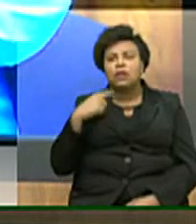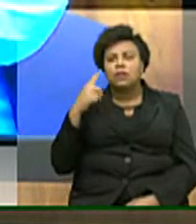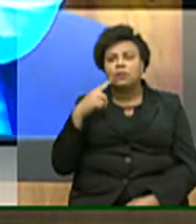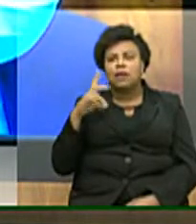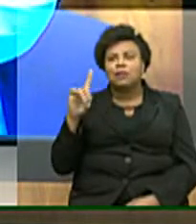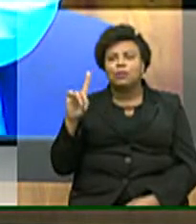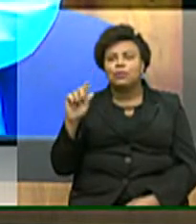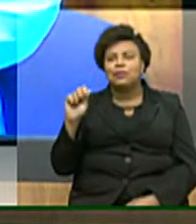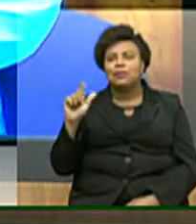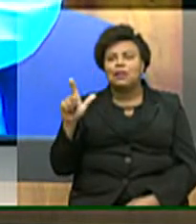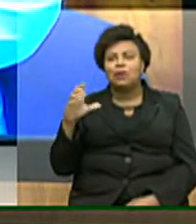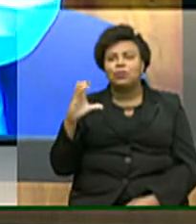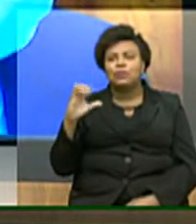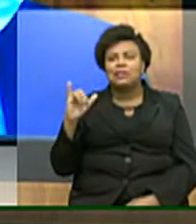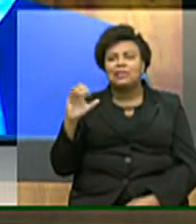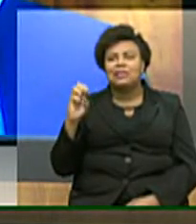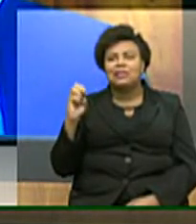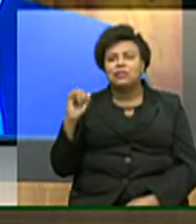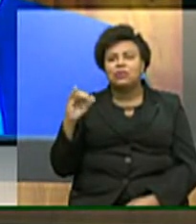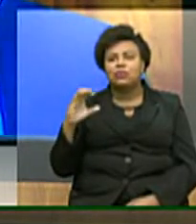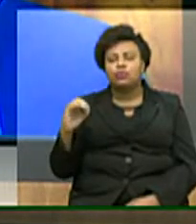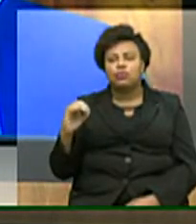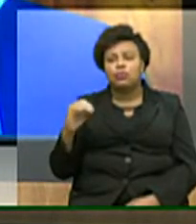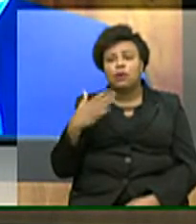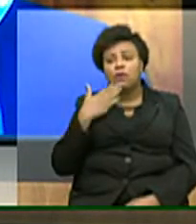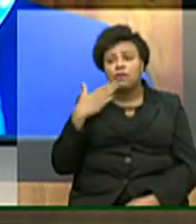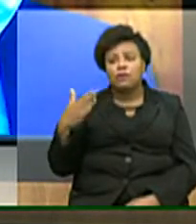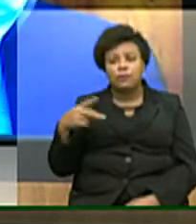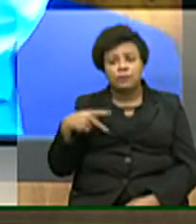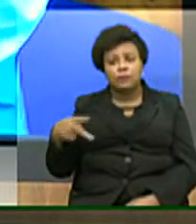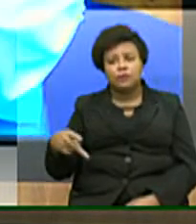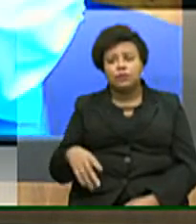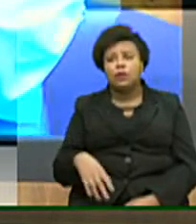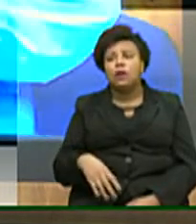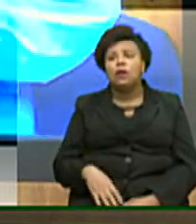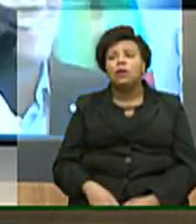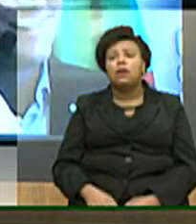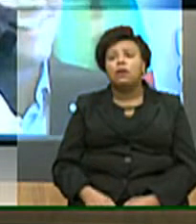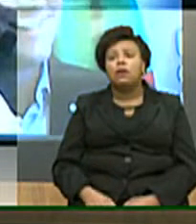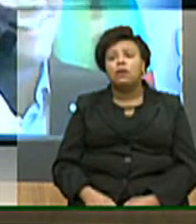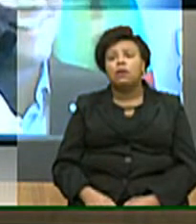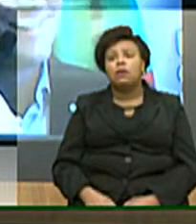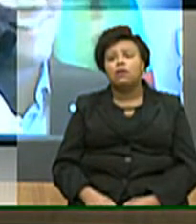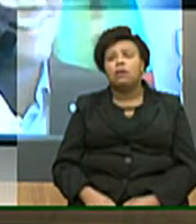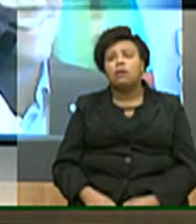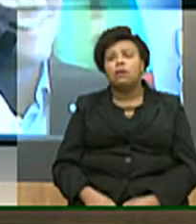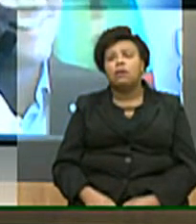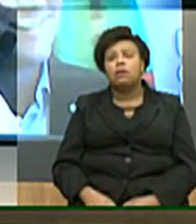Deputado Alcides Oliveira. Favorável, presidente. Favorável.